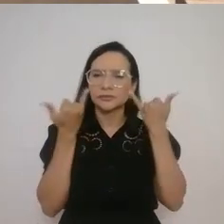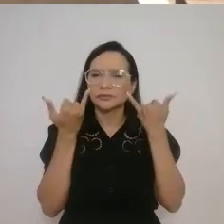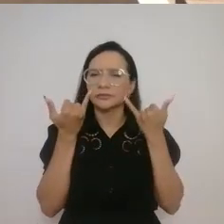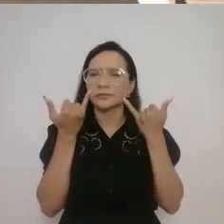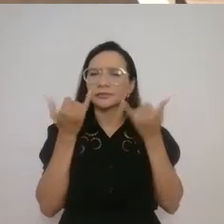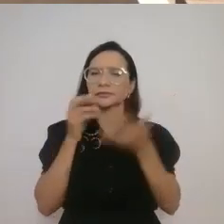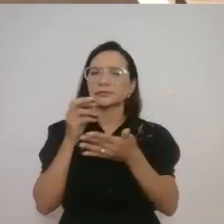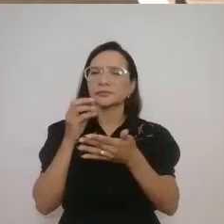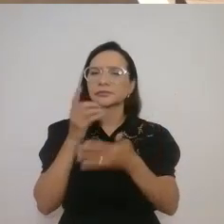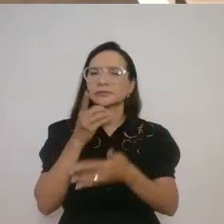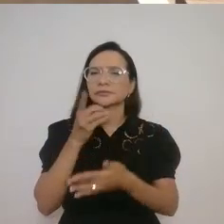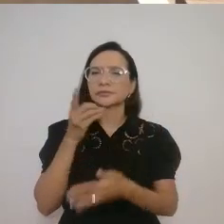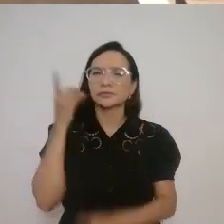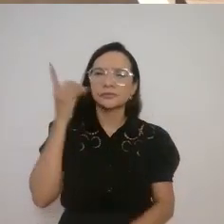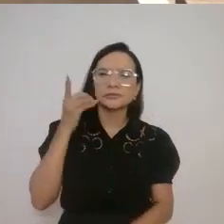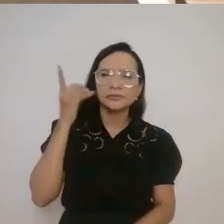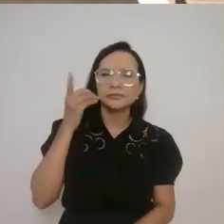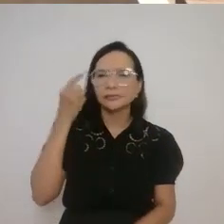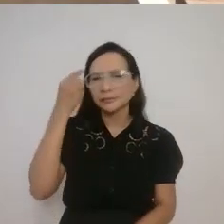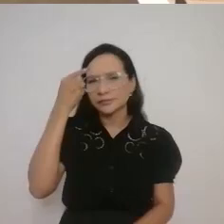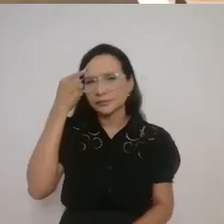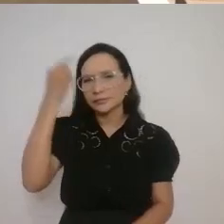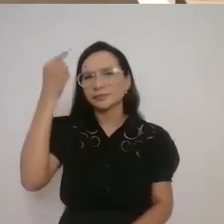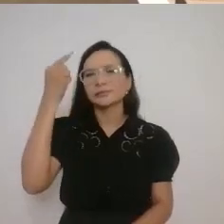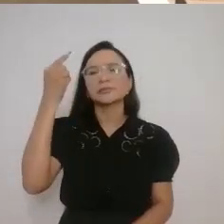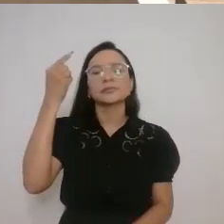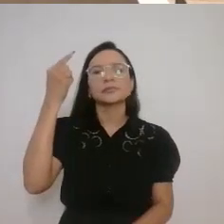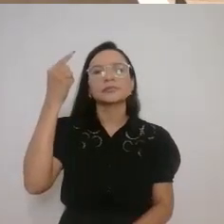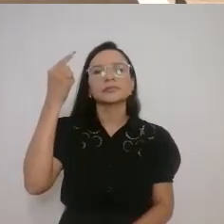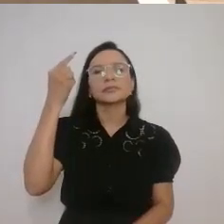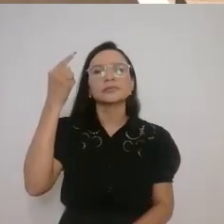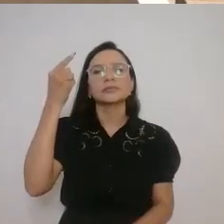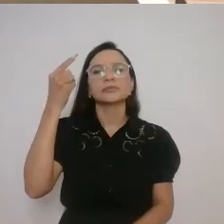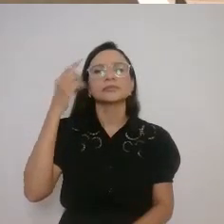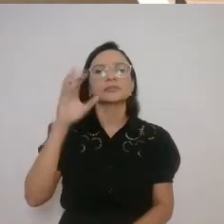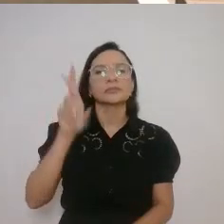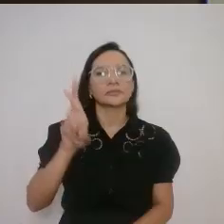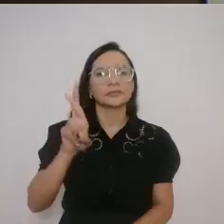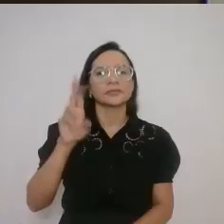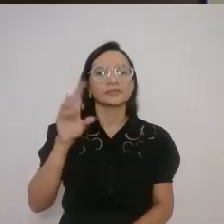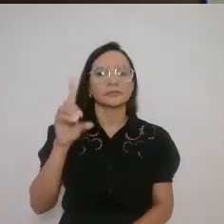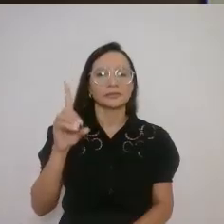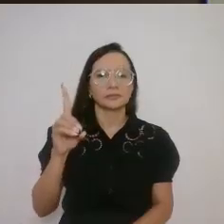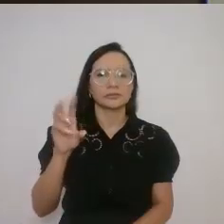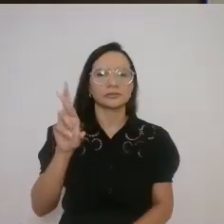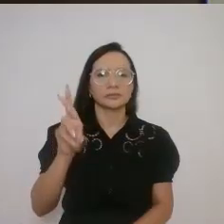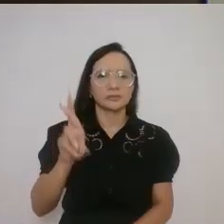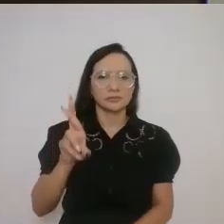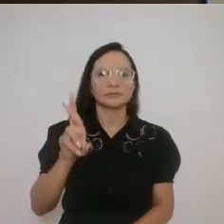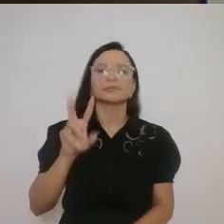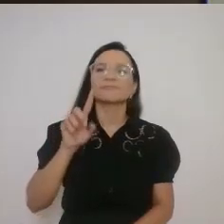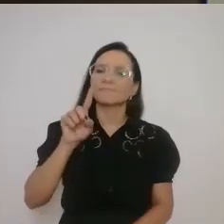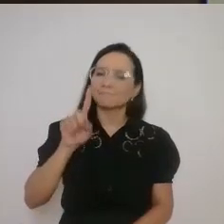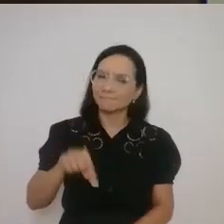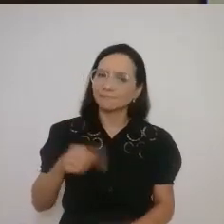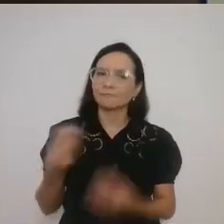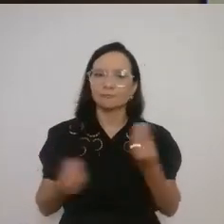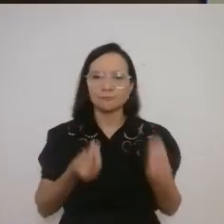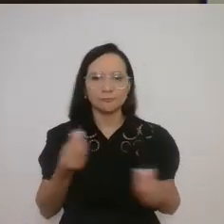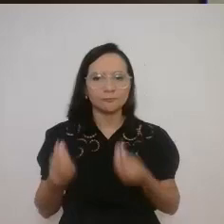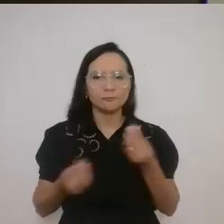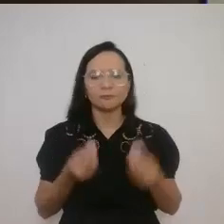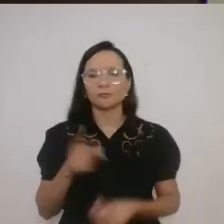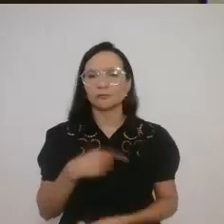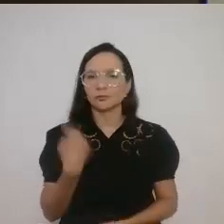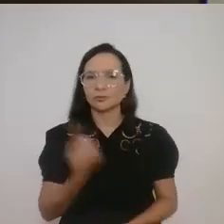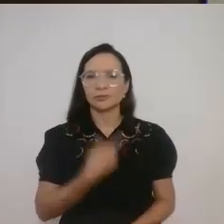em suscitar o IRDR. Pois é. Então, é uma forma de a gente chegar a um consenso, ou